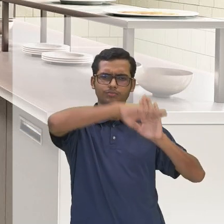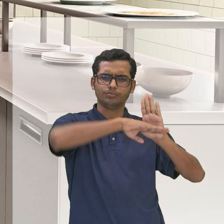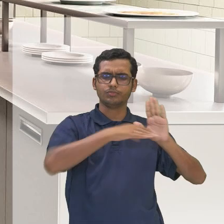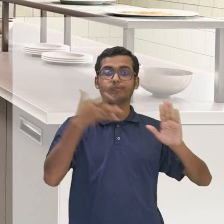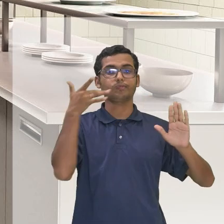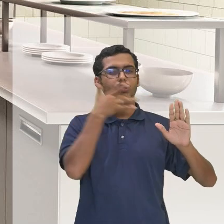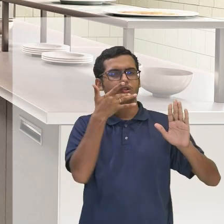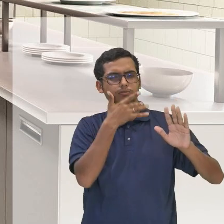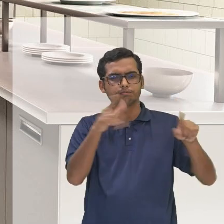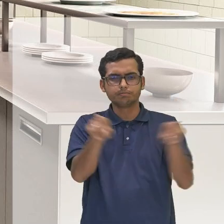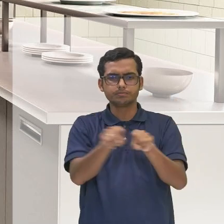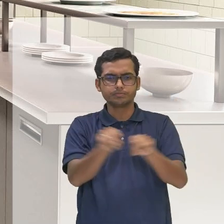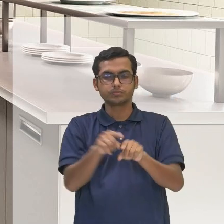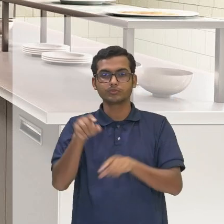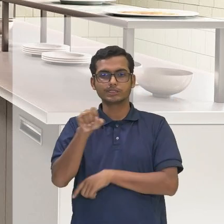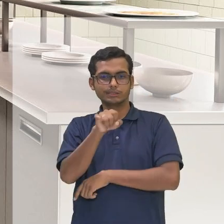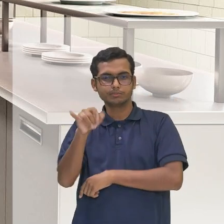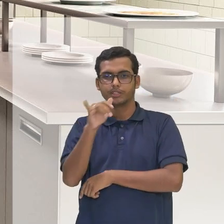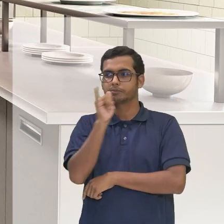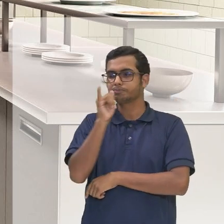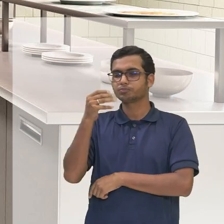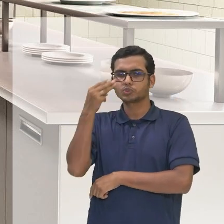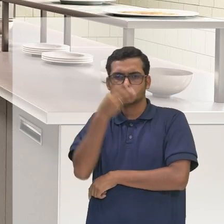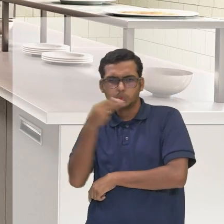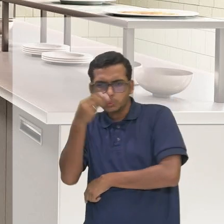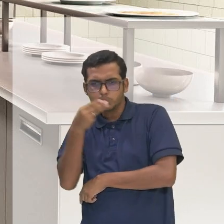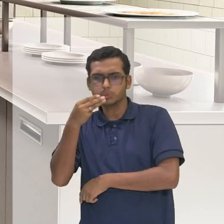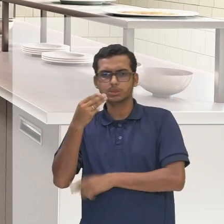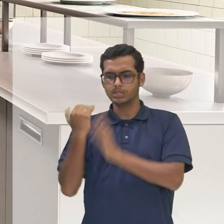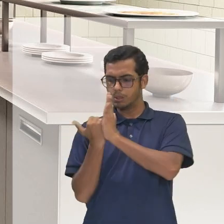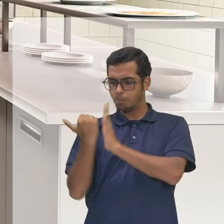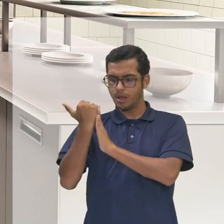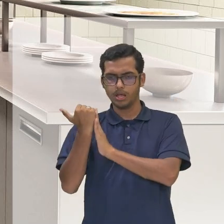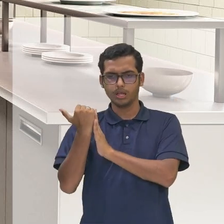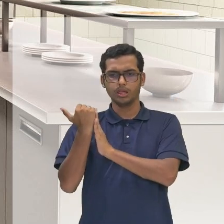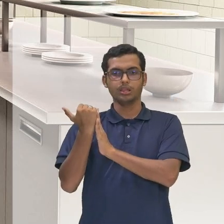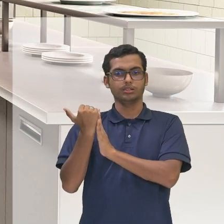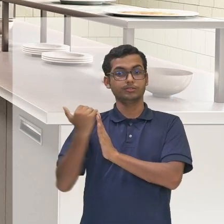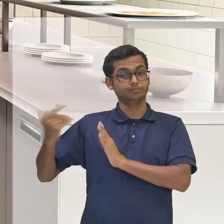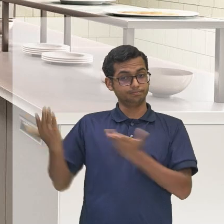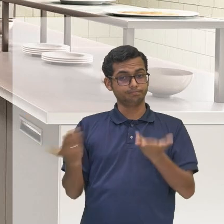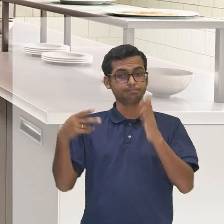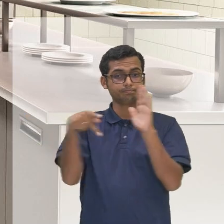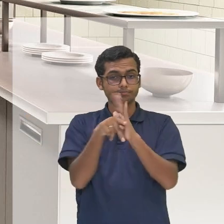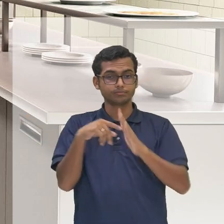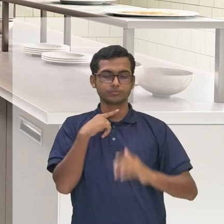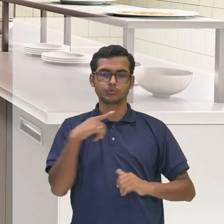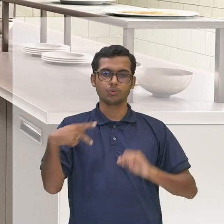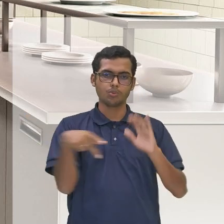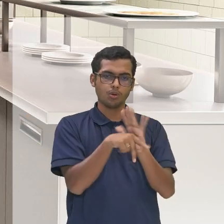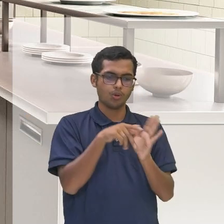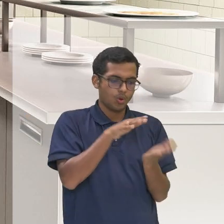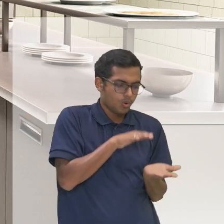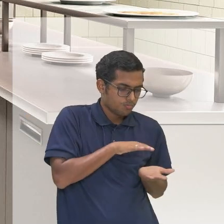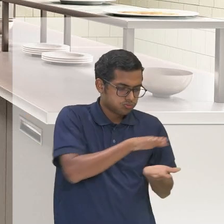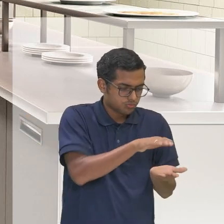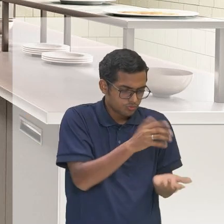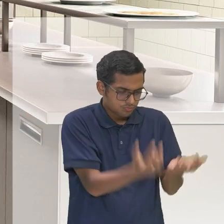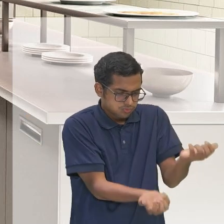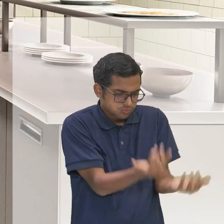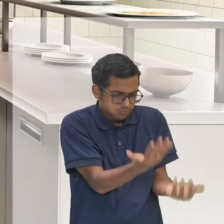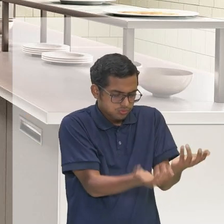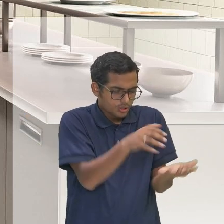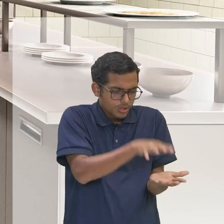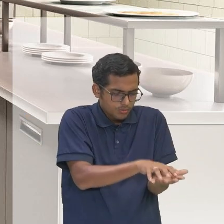desequilibrada, então se você coloca muito açúcar, ele pode fazer com que o bolo queime mais rápido, né? E pouco açúcar pode deixar o bolo